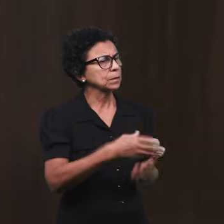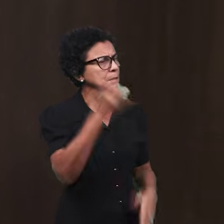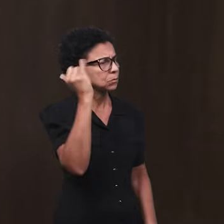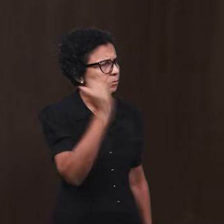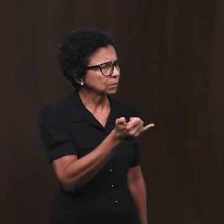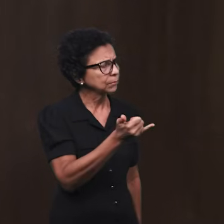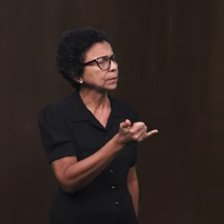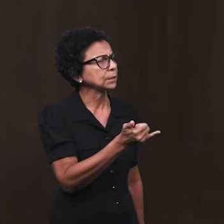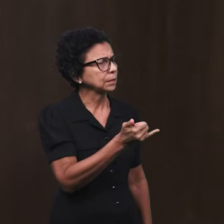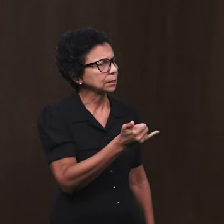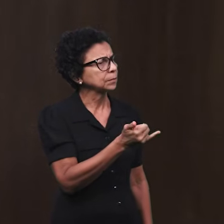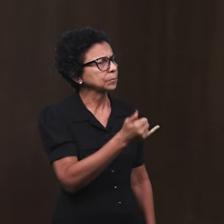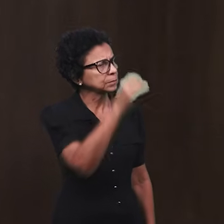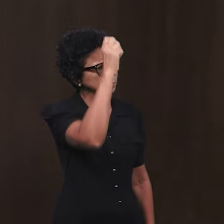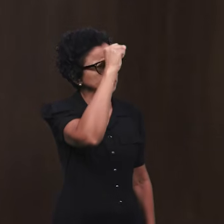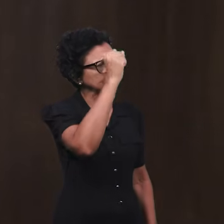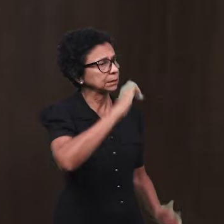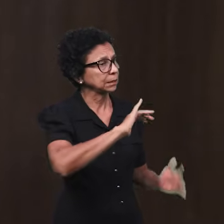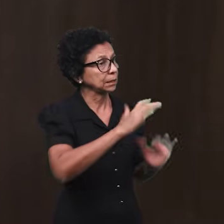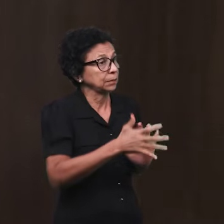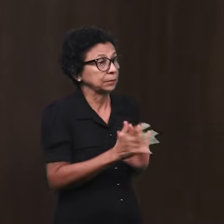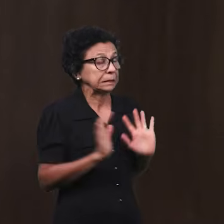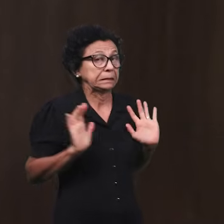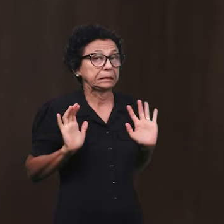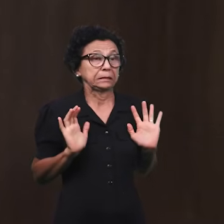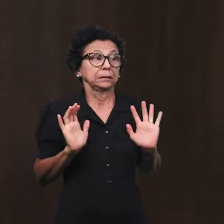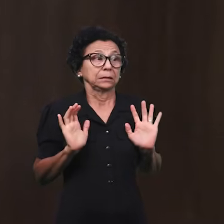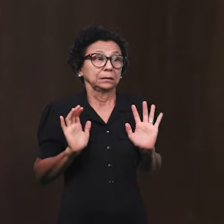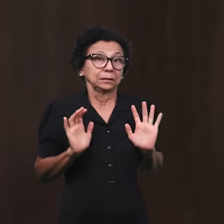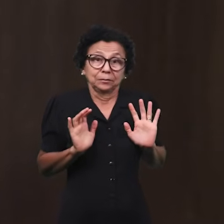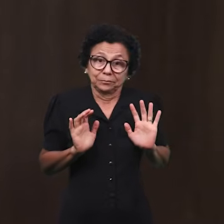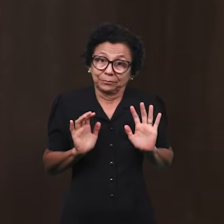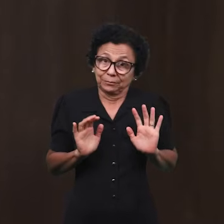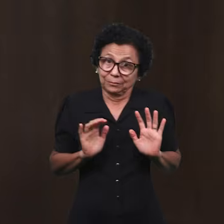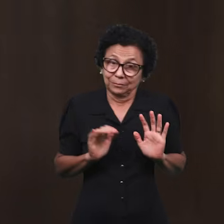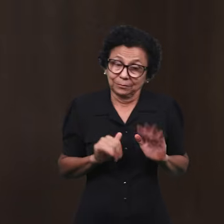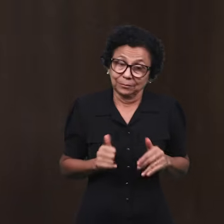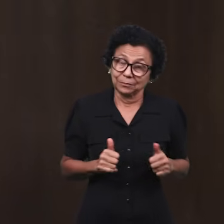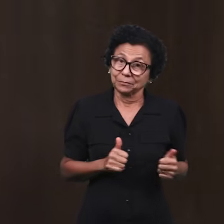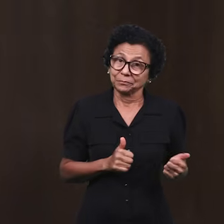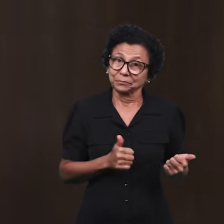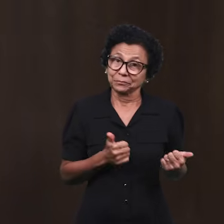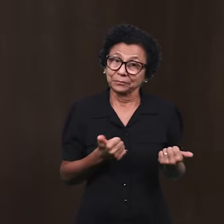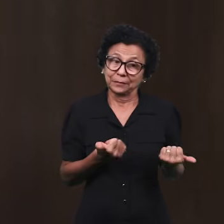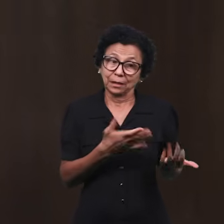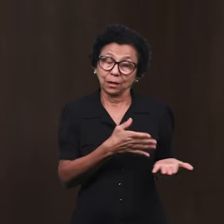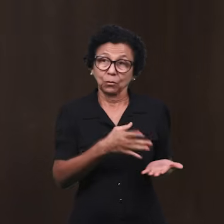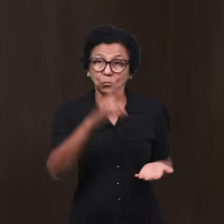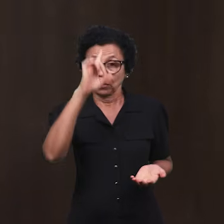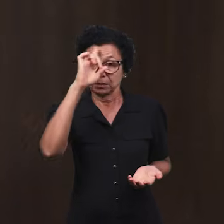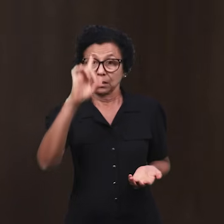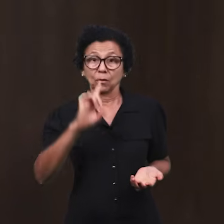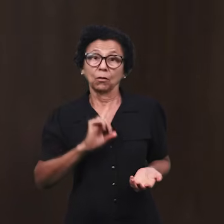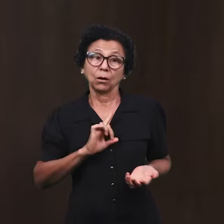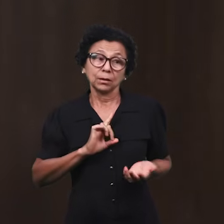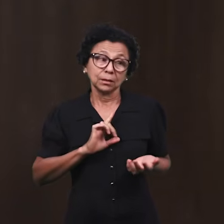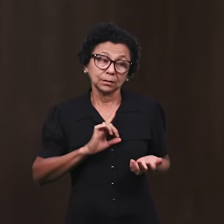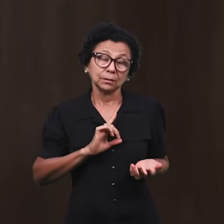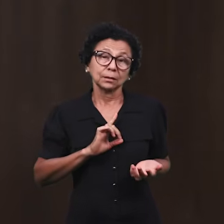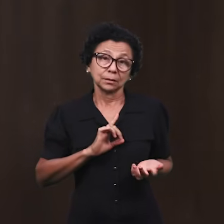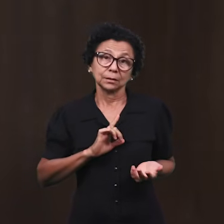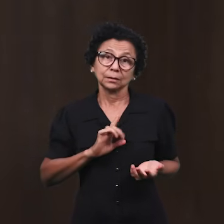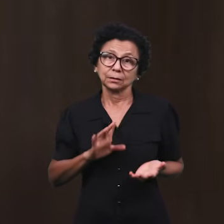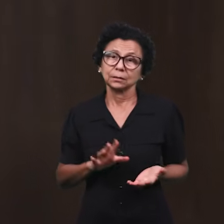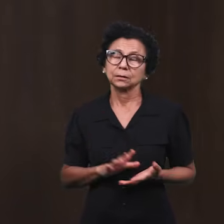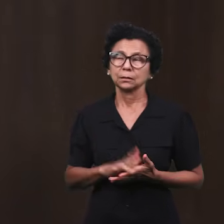Libras. E aí eu falei: não vou ter para onde correr. Depois desse mandato do Senhor, então foi tudo por